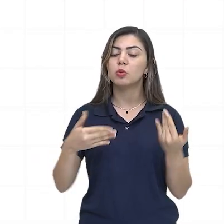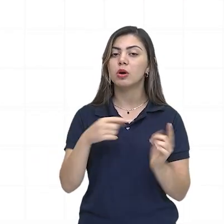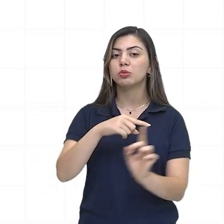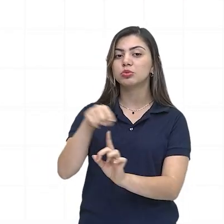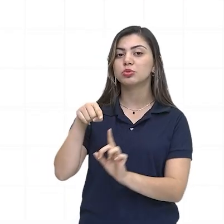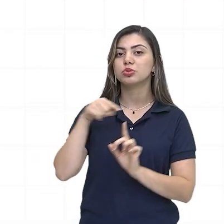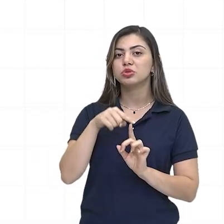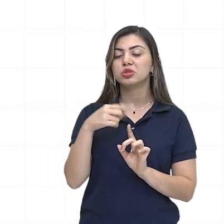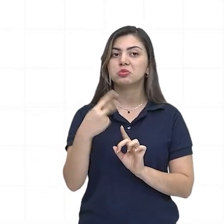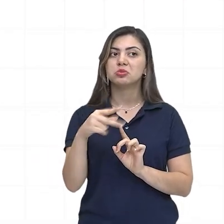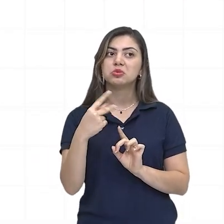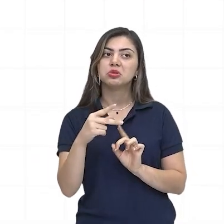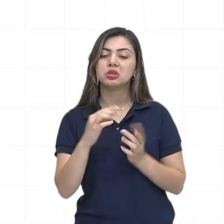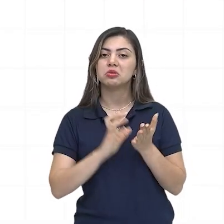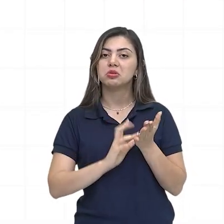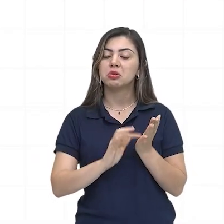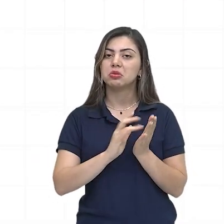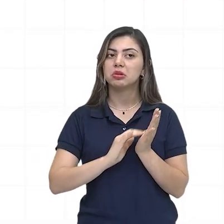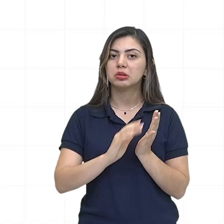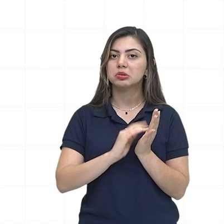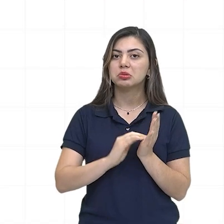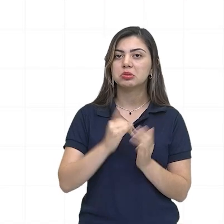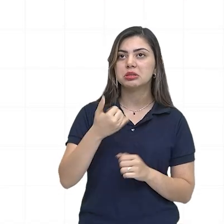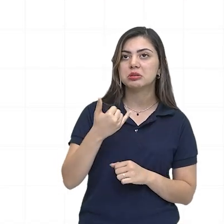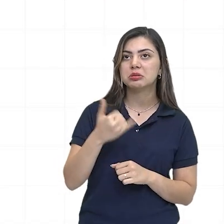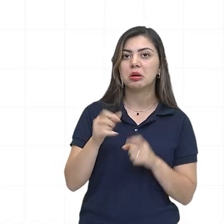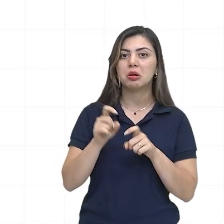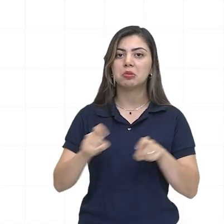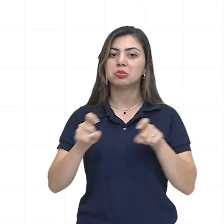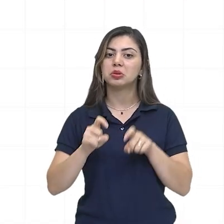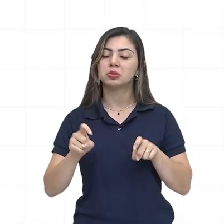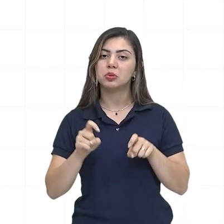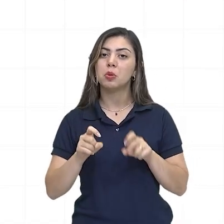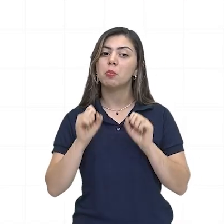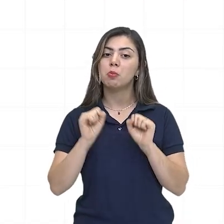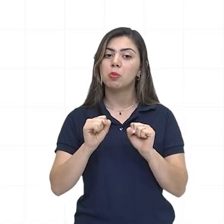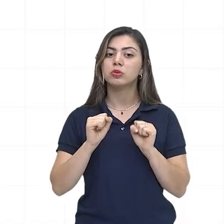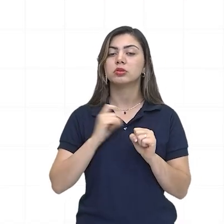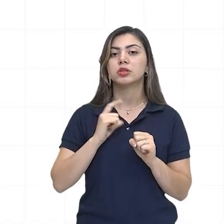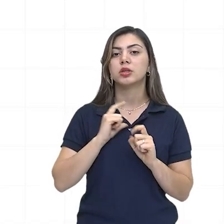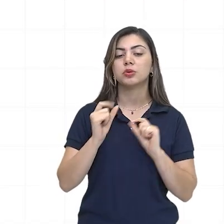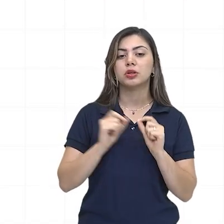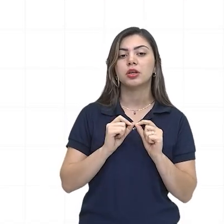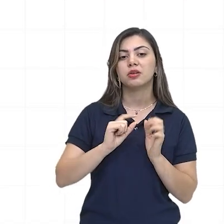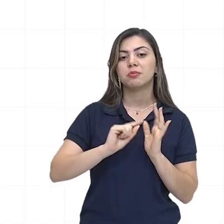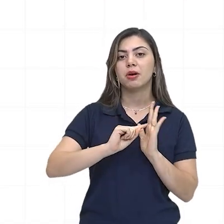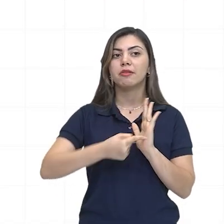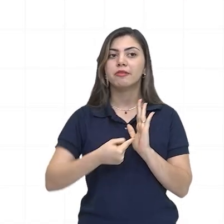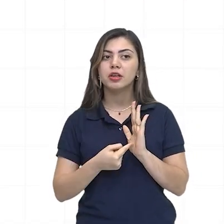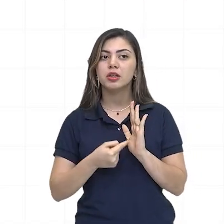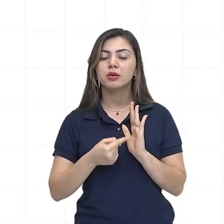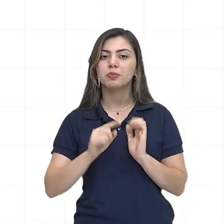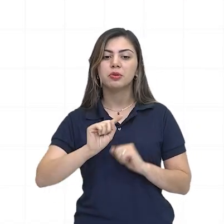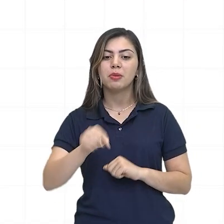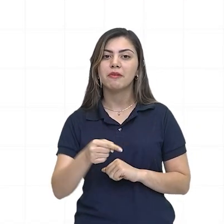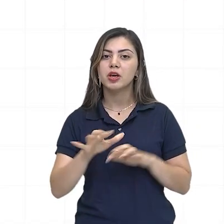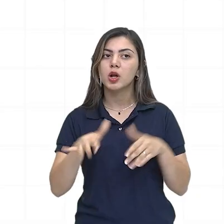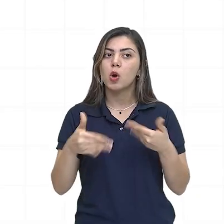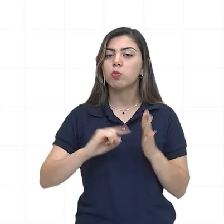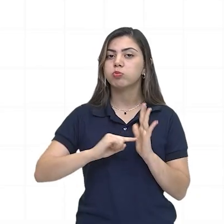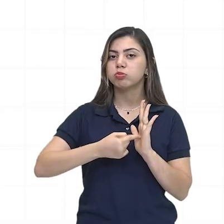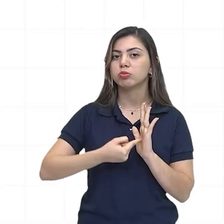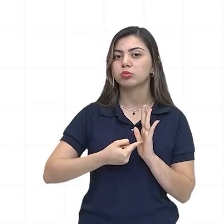calculadora, se for do computador, do celular, ou vai ter lá um ponto ou vai ter uma vírgula. Pode ser qualquer um